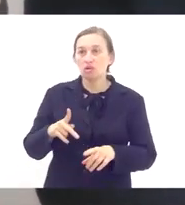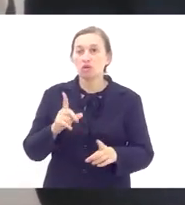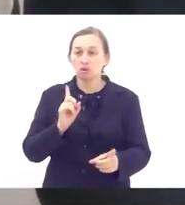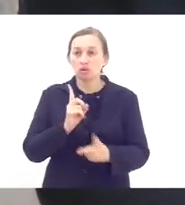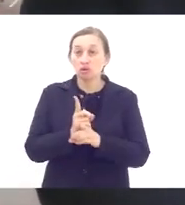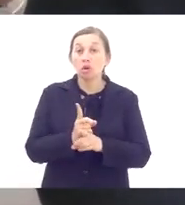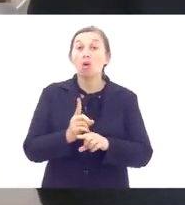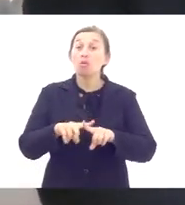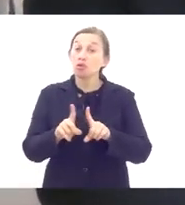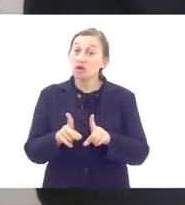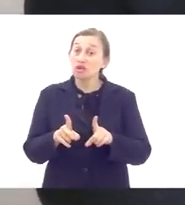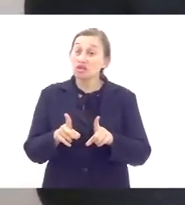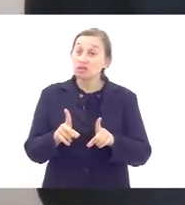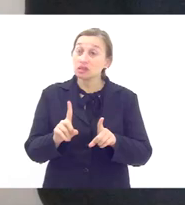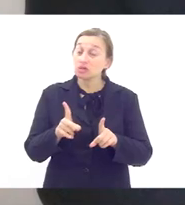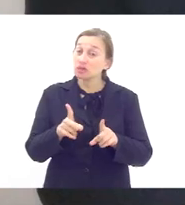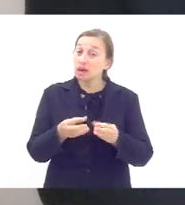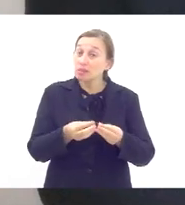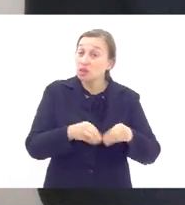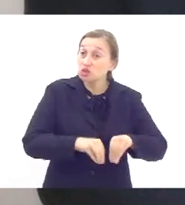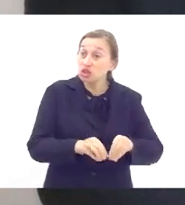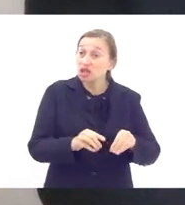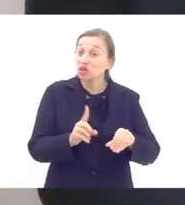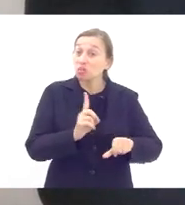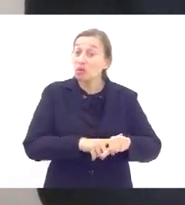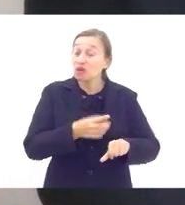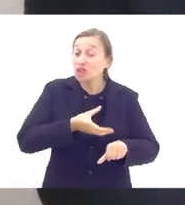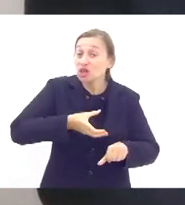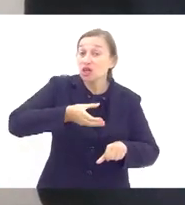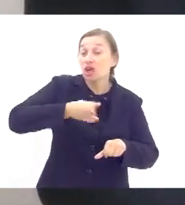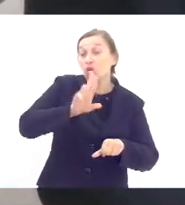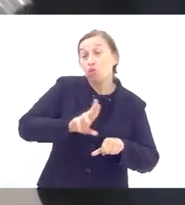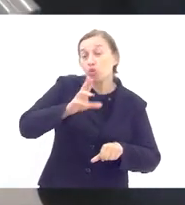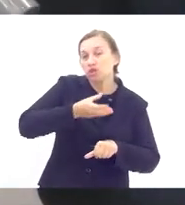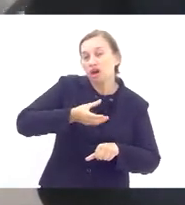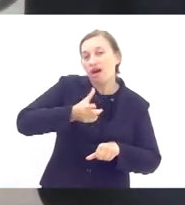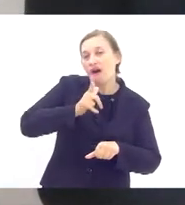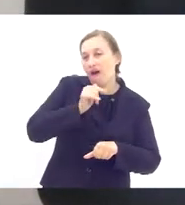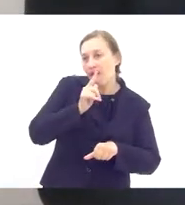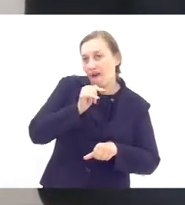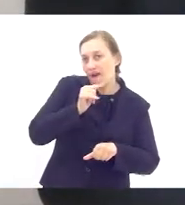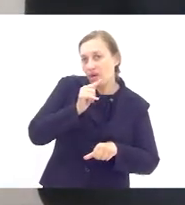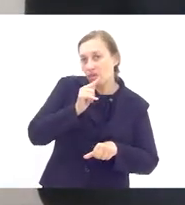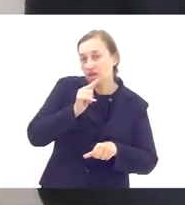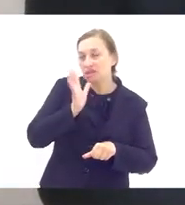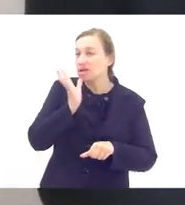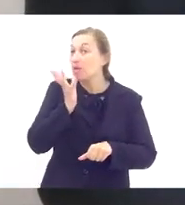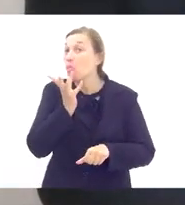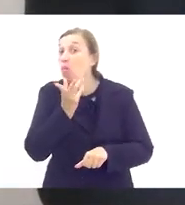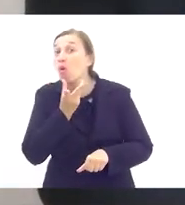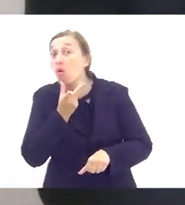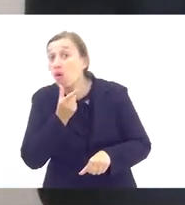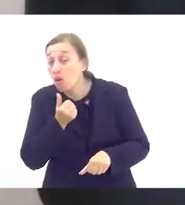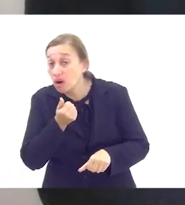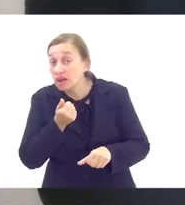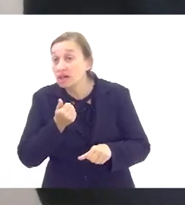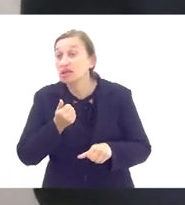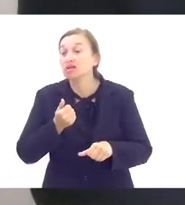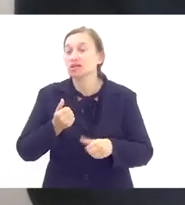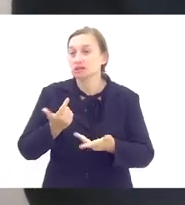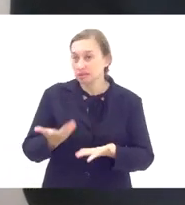no momento que a pessoa consome e não está havendo registro na delegacia sobre isso. Sim. Mas isso